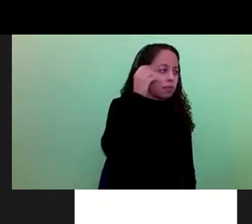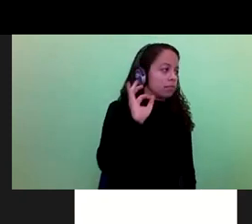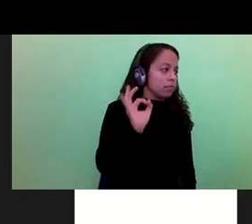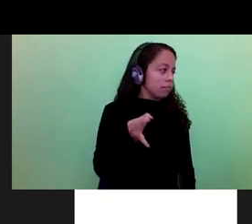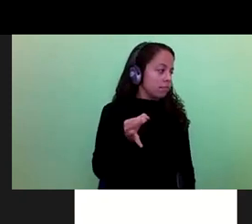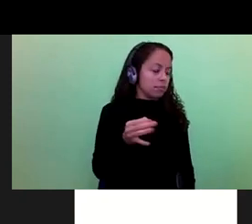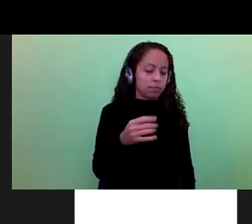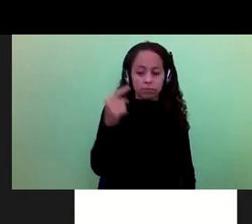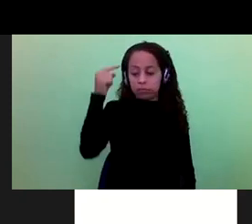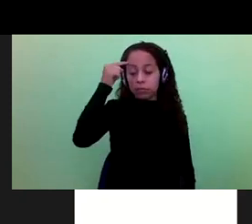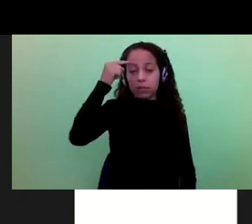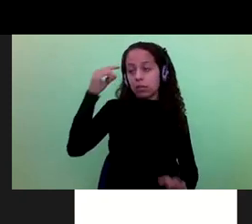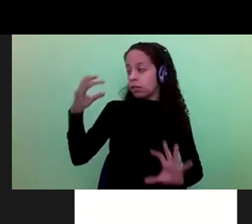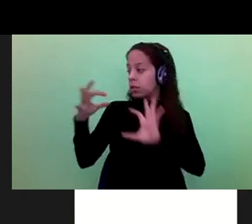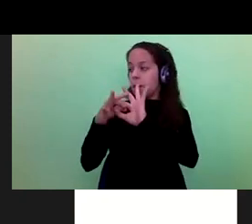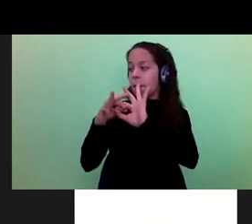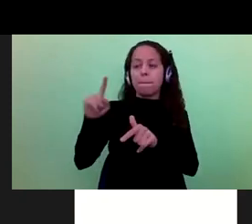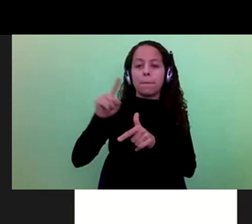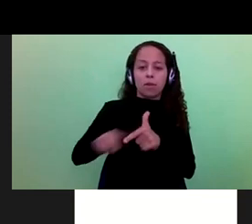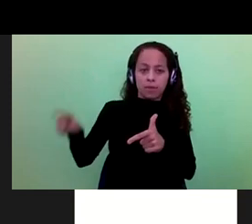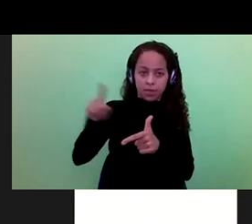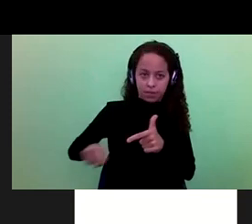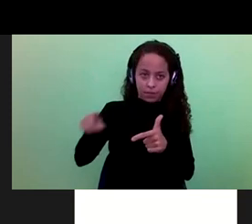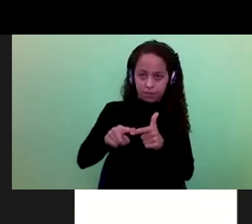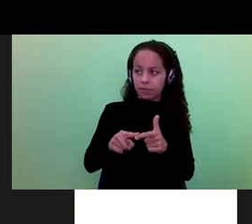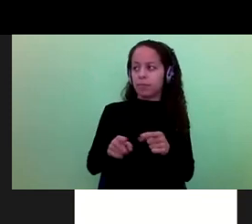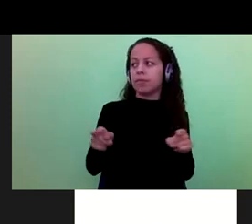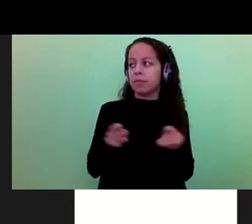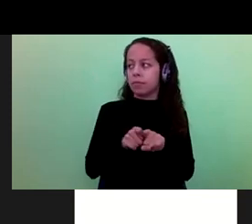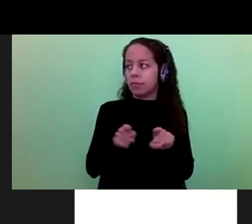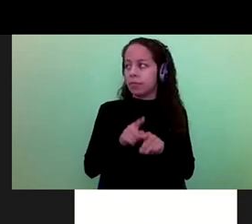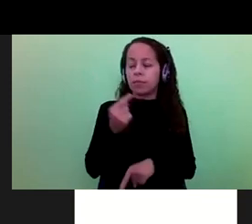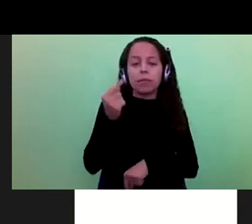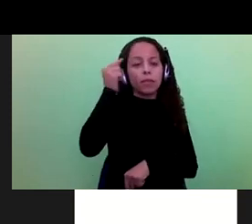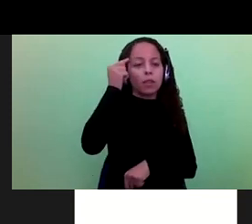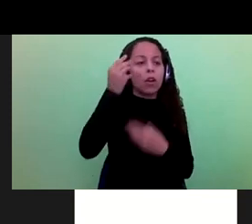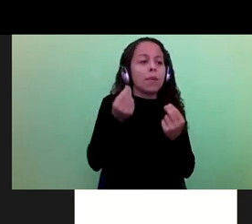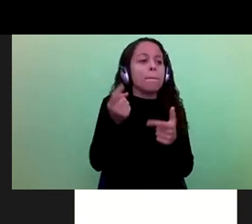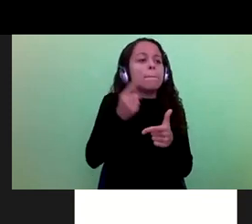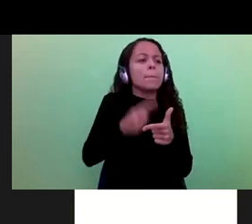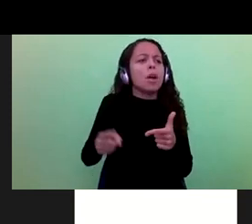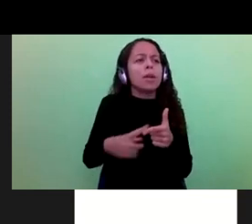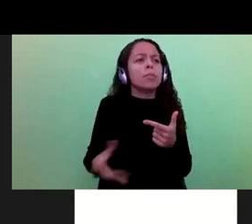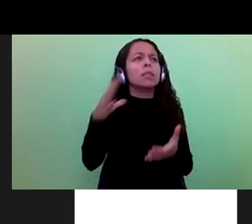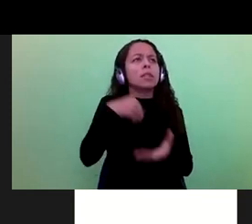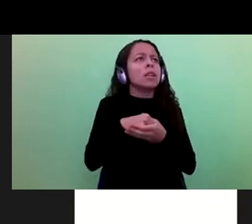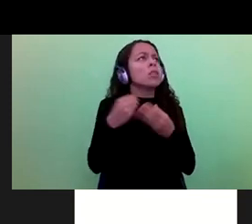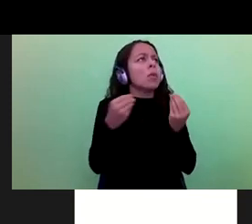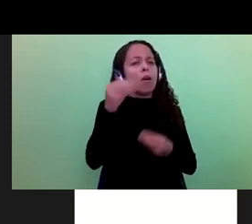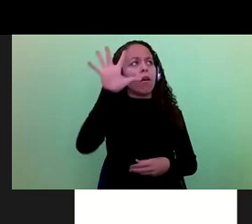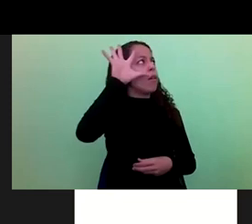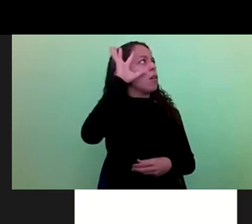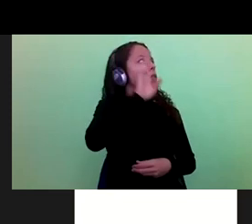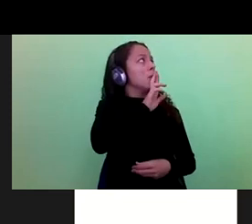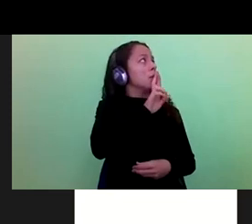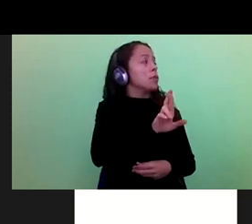pensar a partir de problemas e pensar a resolução de problemas a partir de uma